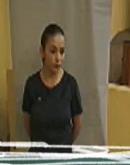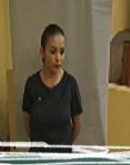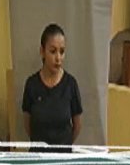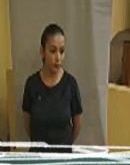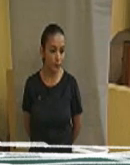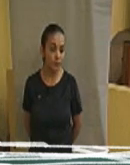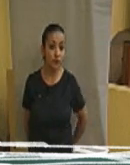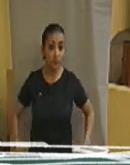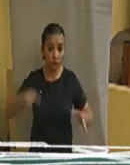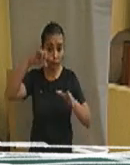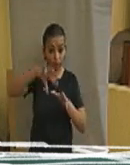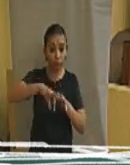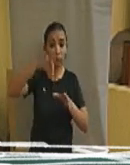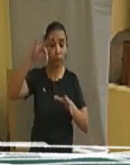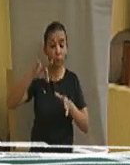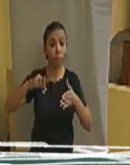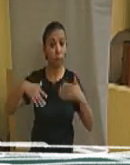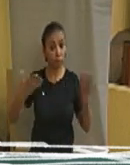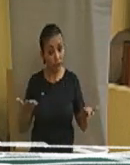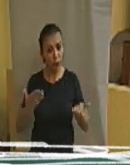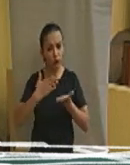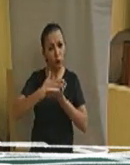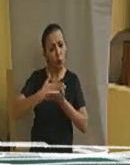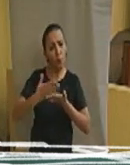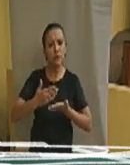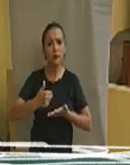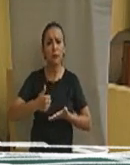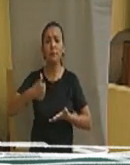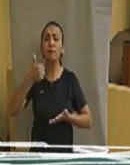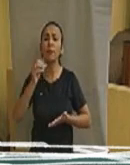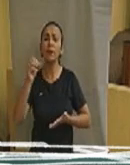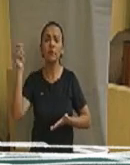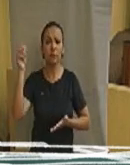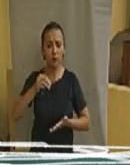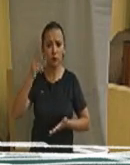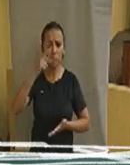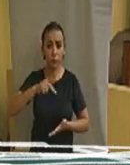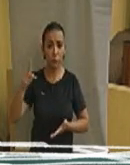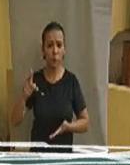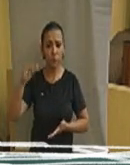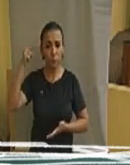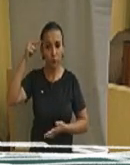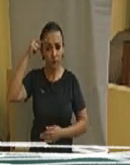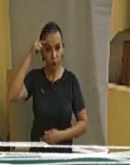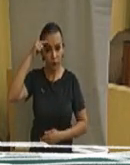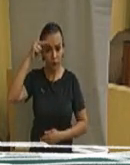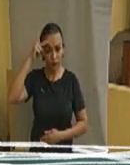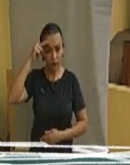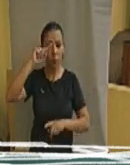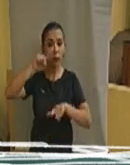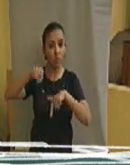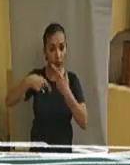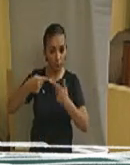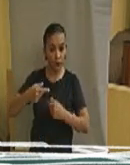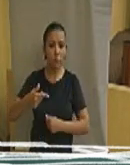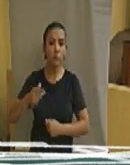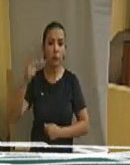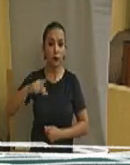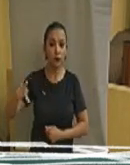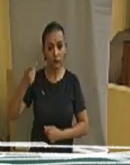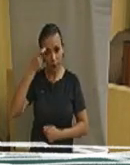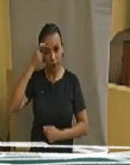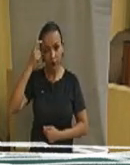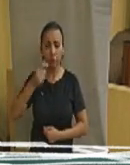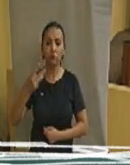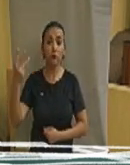Pelo sorteio, então, quem inicia sua apresentação de 10 minutos é o professor Joelson, na sequência a professora Eliane